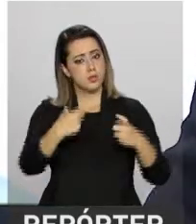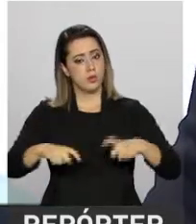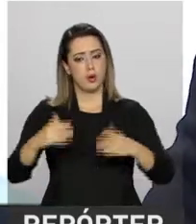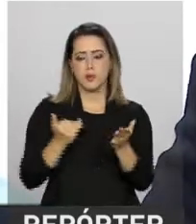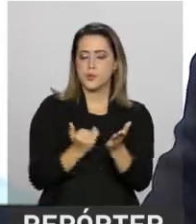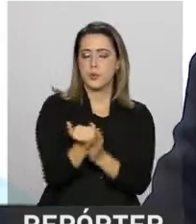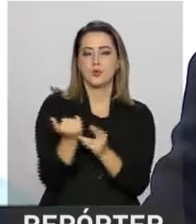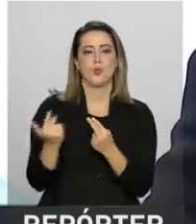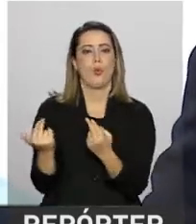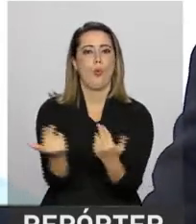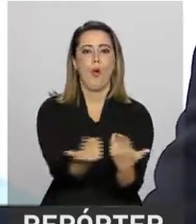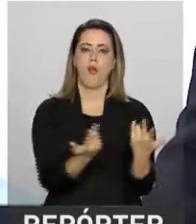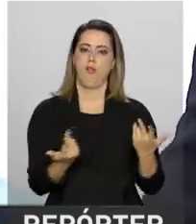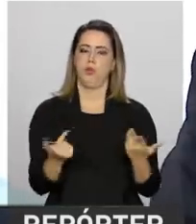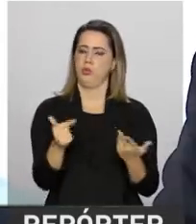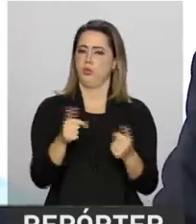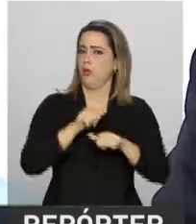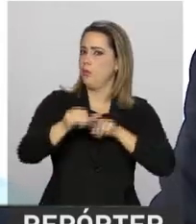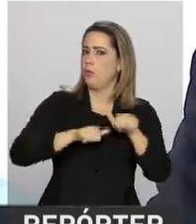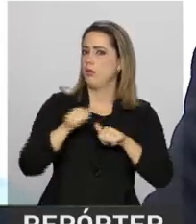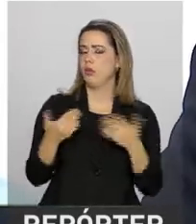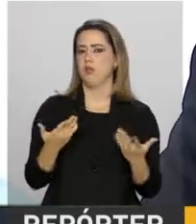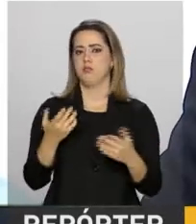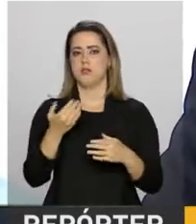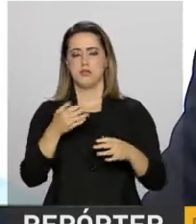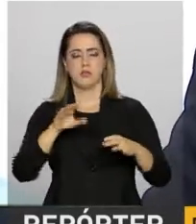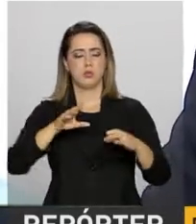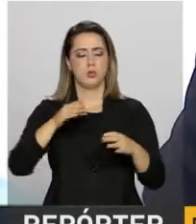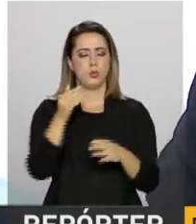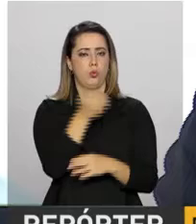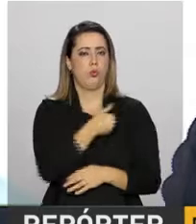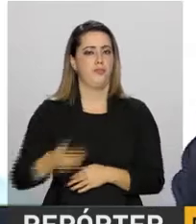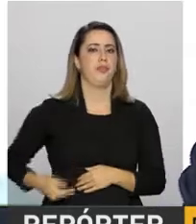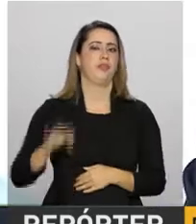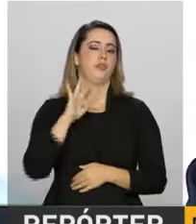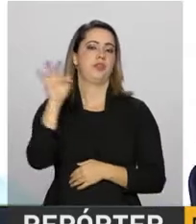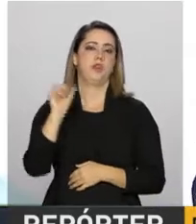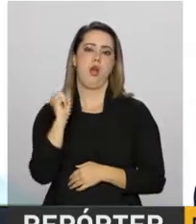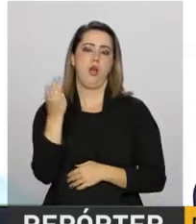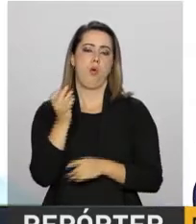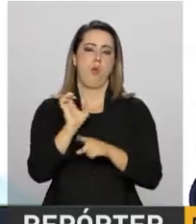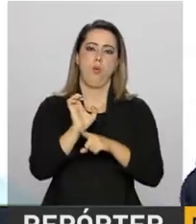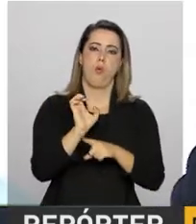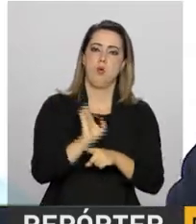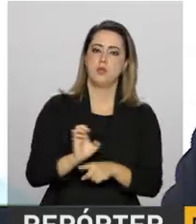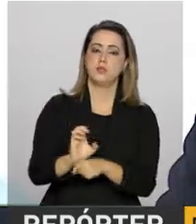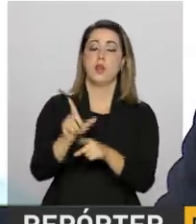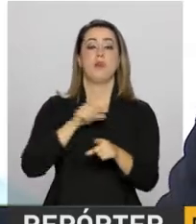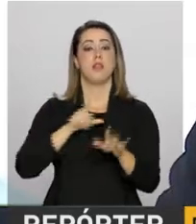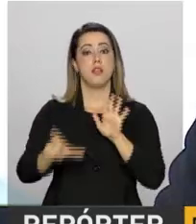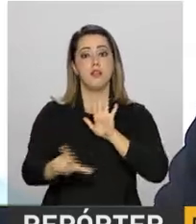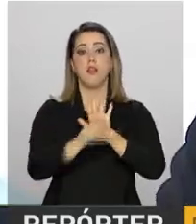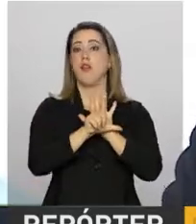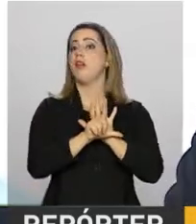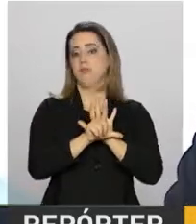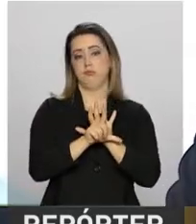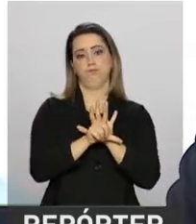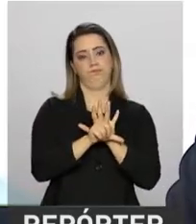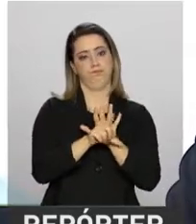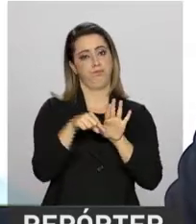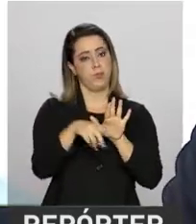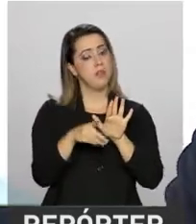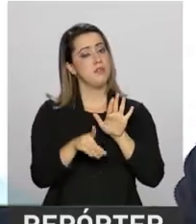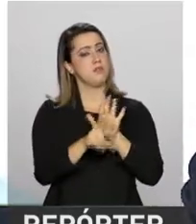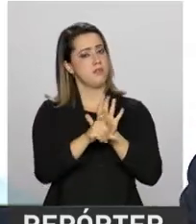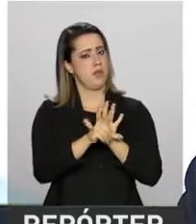sendo reservas ambientais, seja ela estadual, seja ela federal. E tem legislação própria para isso. Esse